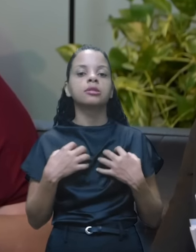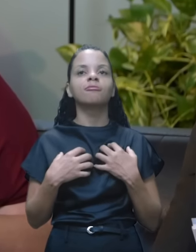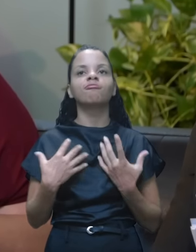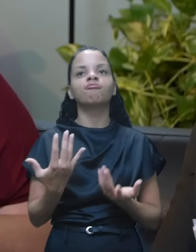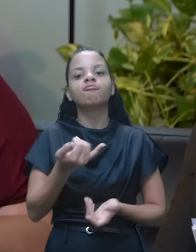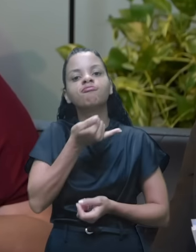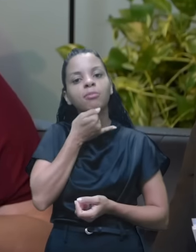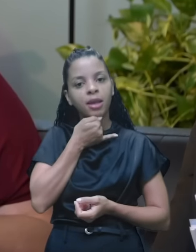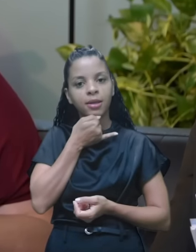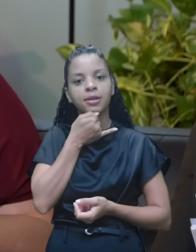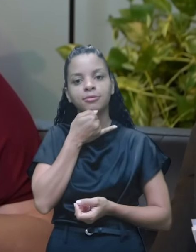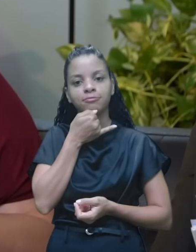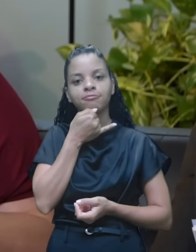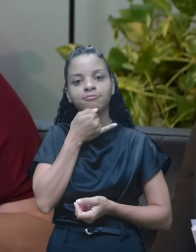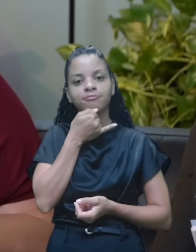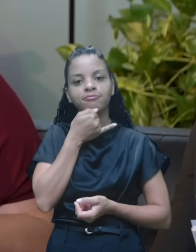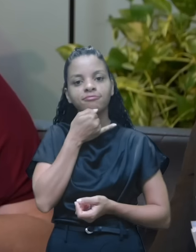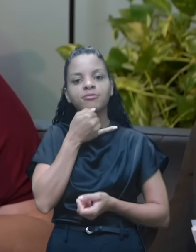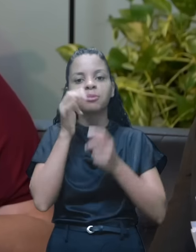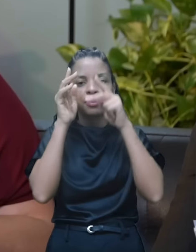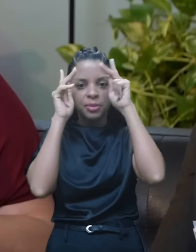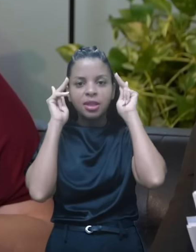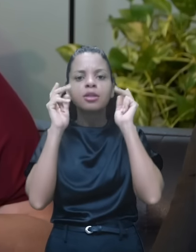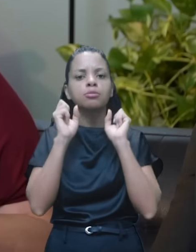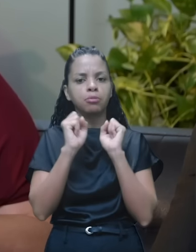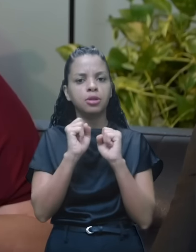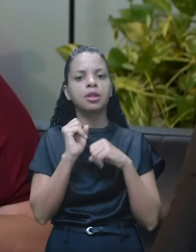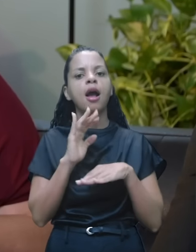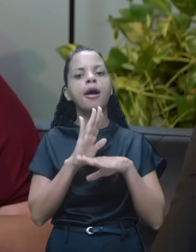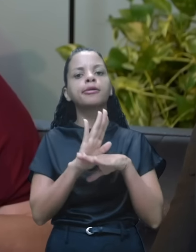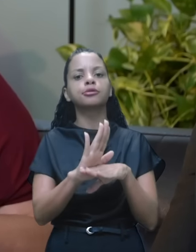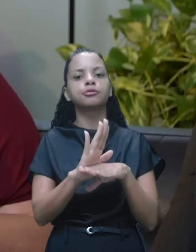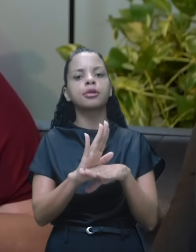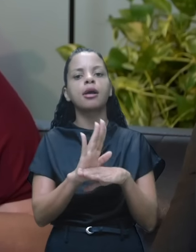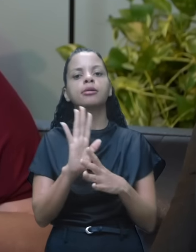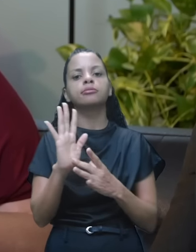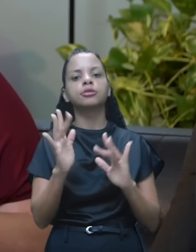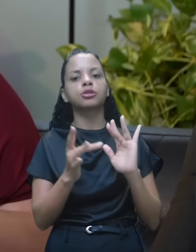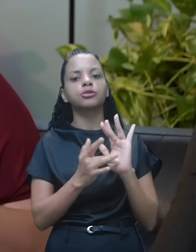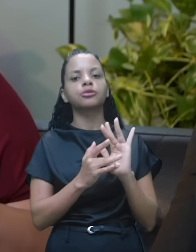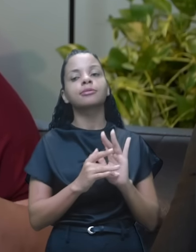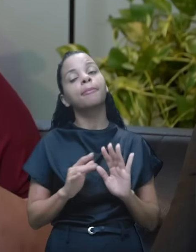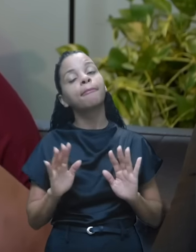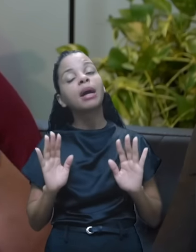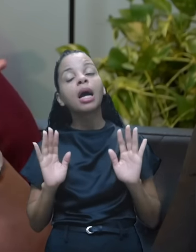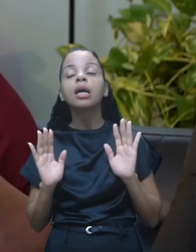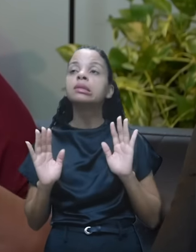uma pena. Alguém que poderia ter feito algo pelo Filho de Deus, mas